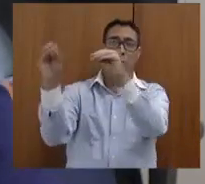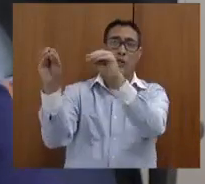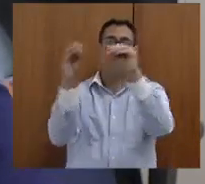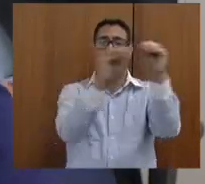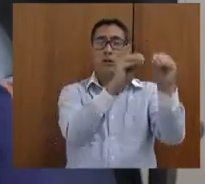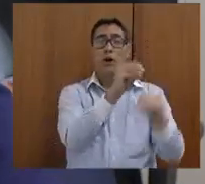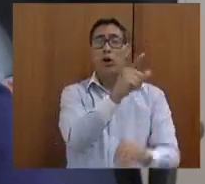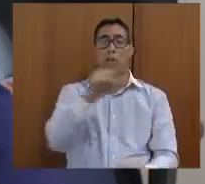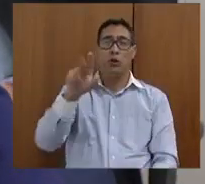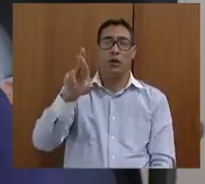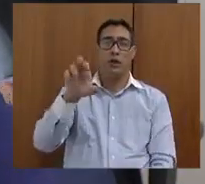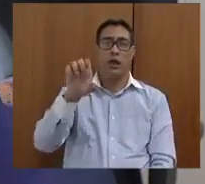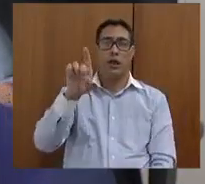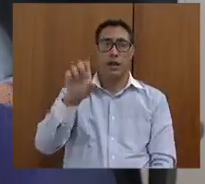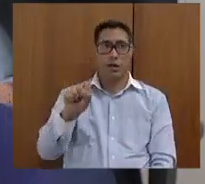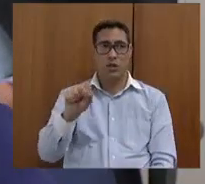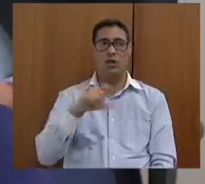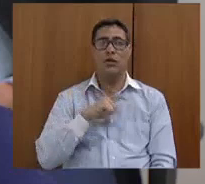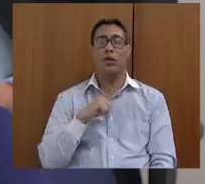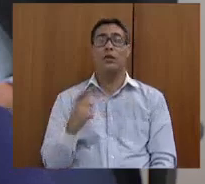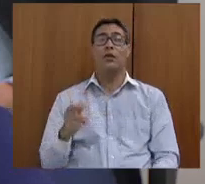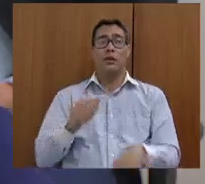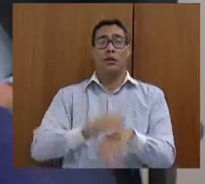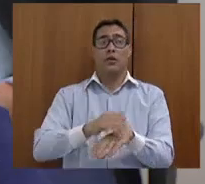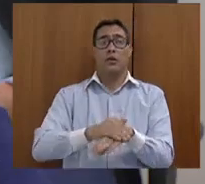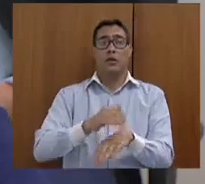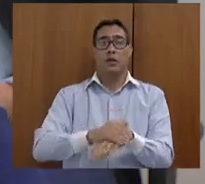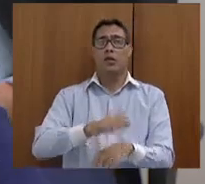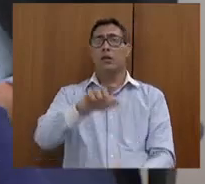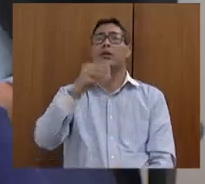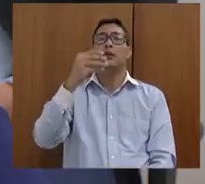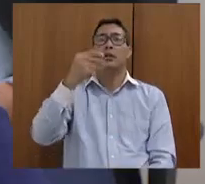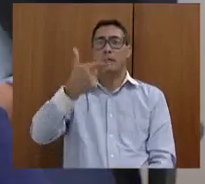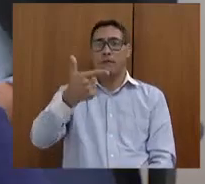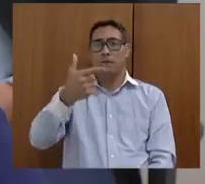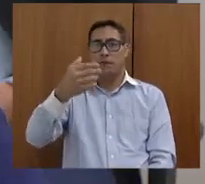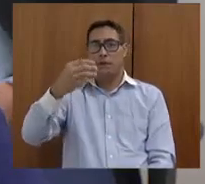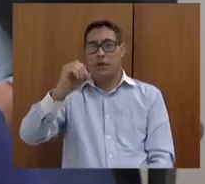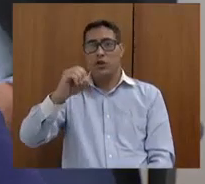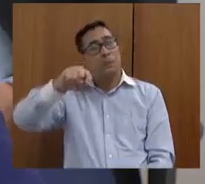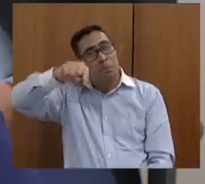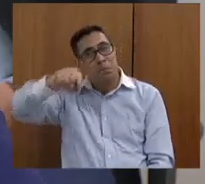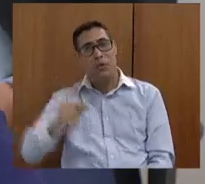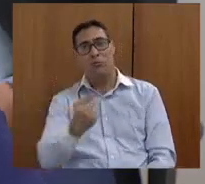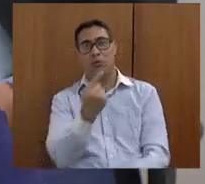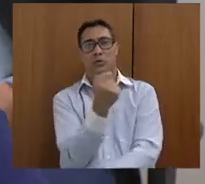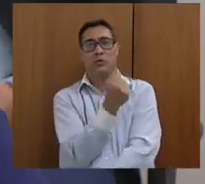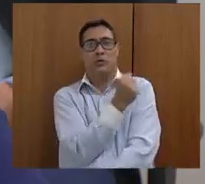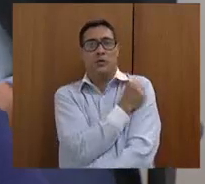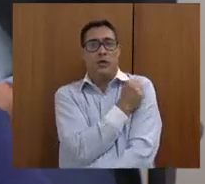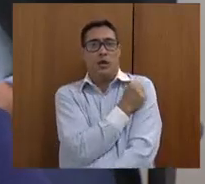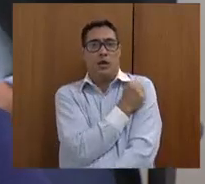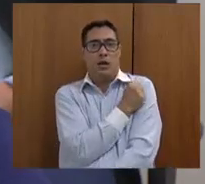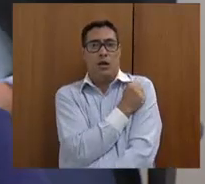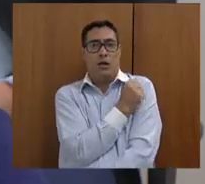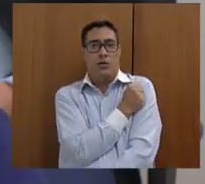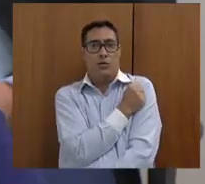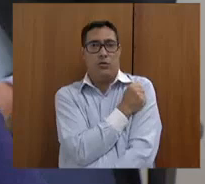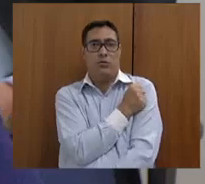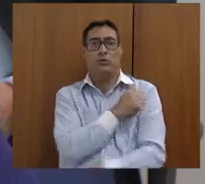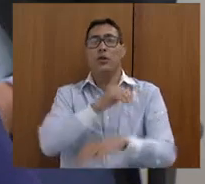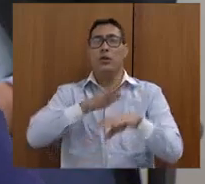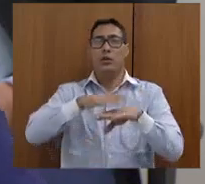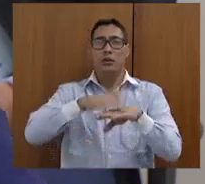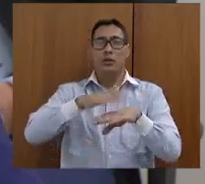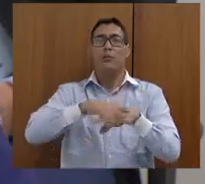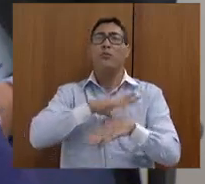nos restou um quantitativo de 20 mil estudantes que nós fizemos o encaminhamento